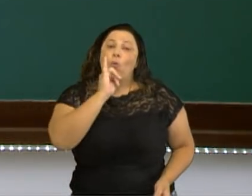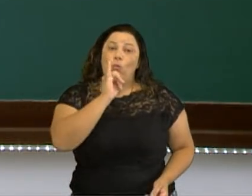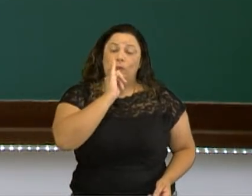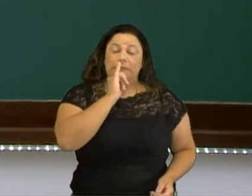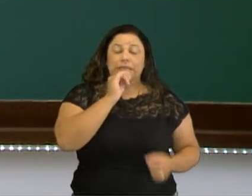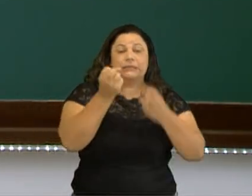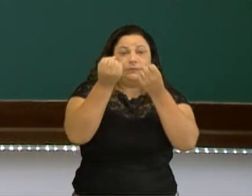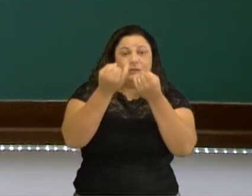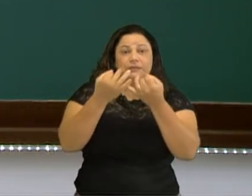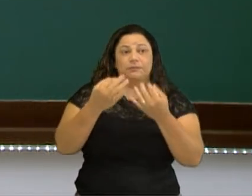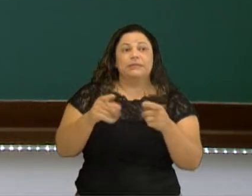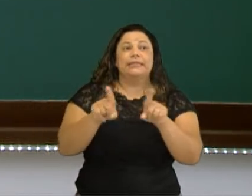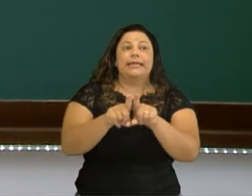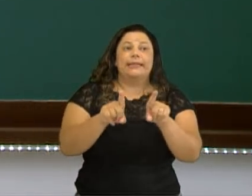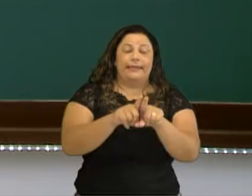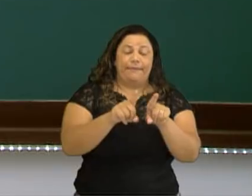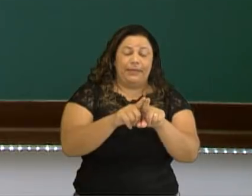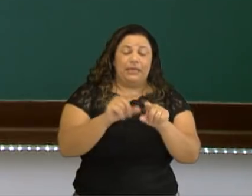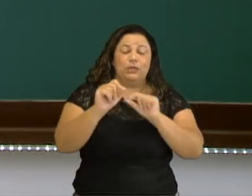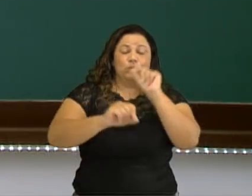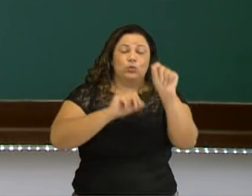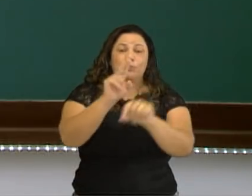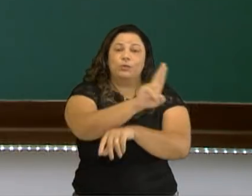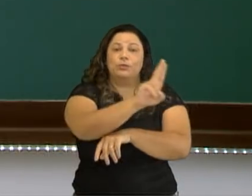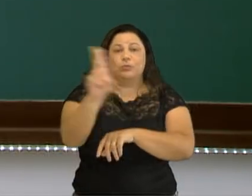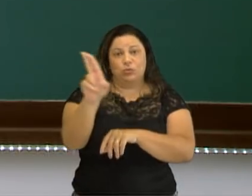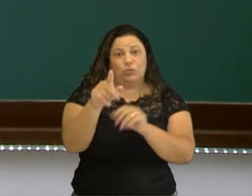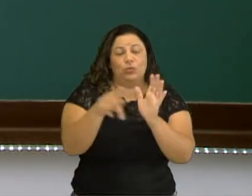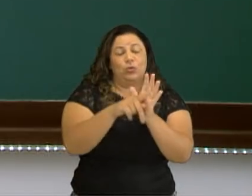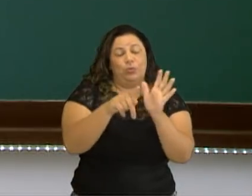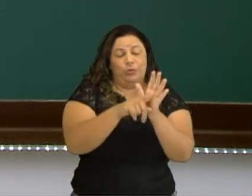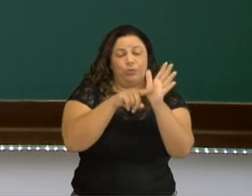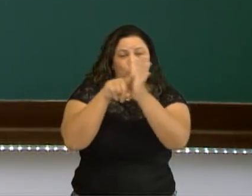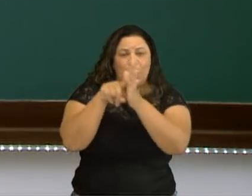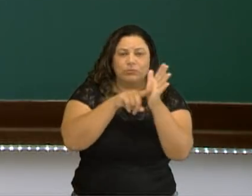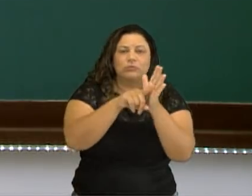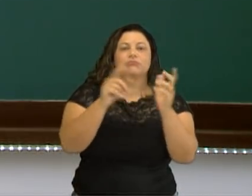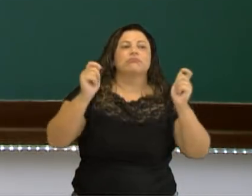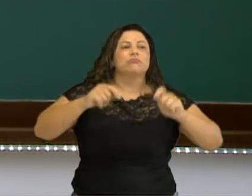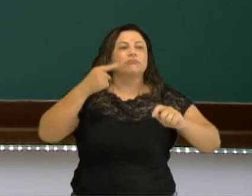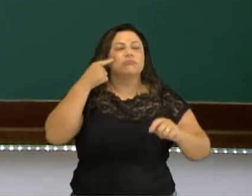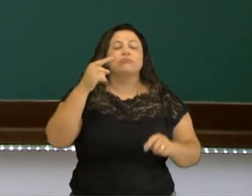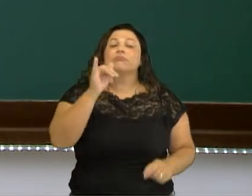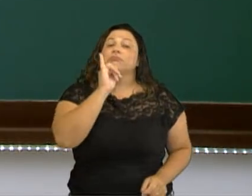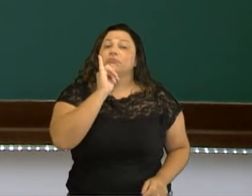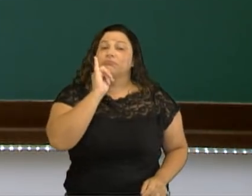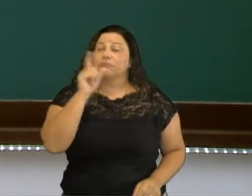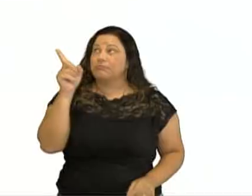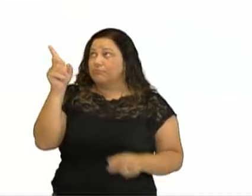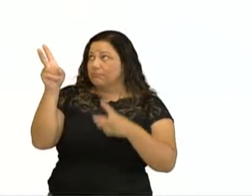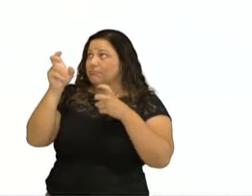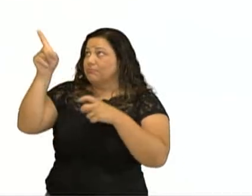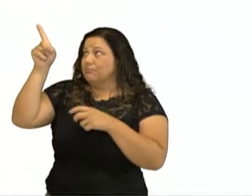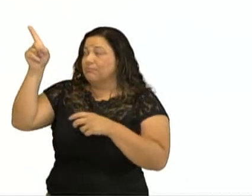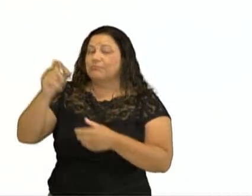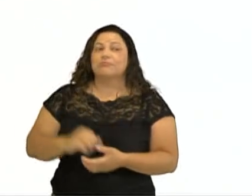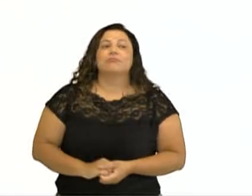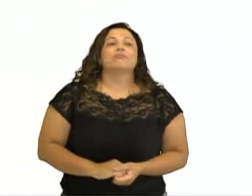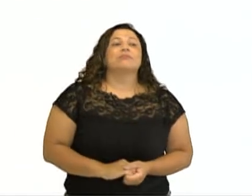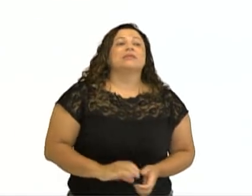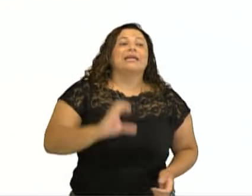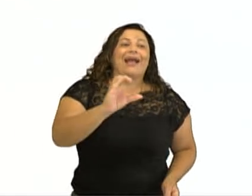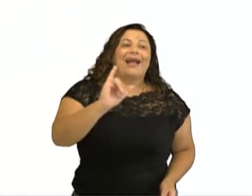te falar sobre a nomenclatura científica é esse exemplo aqui da Citrus